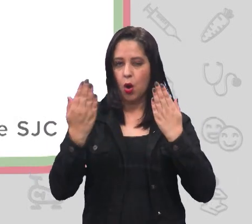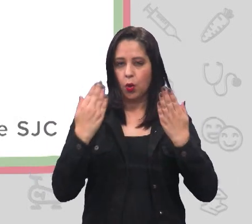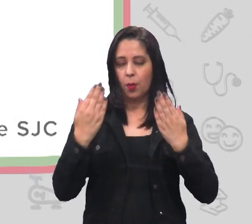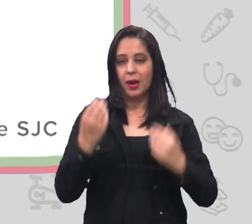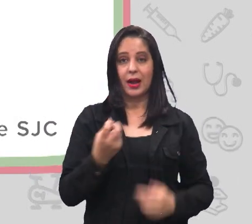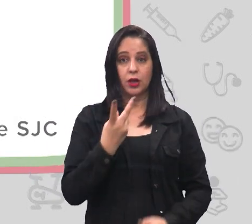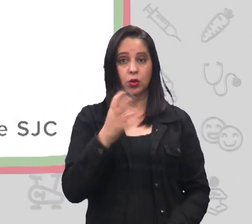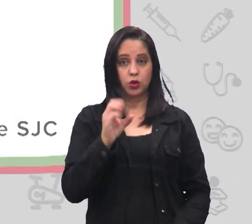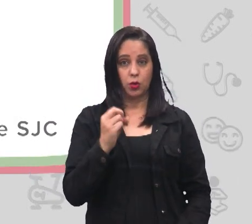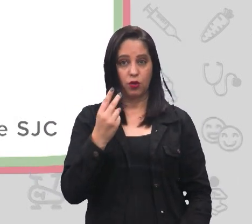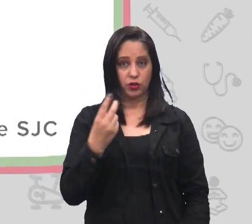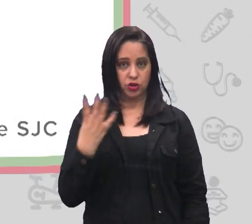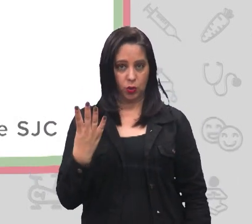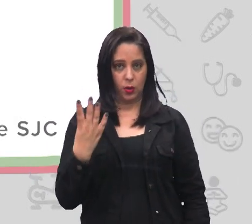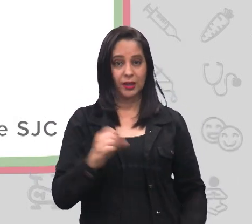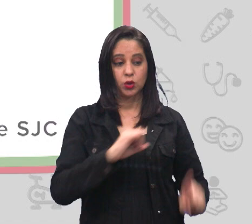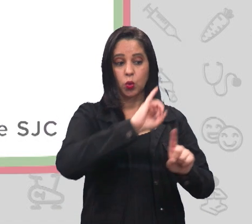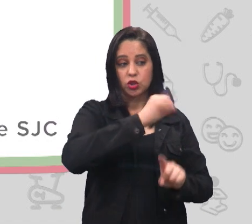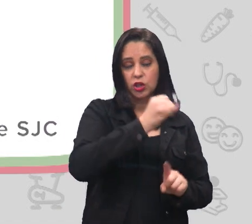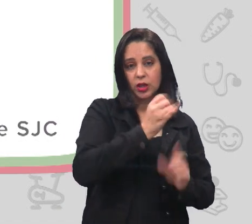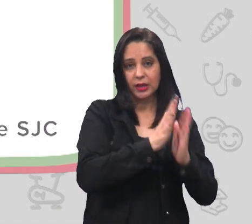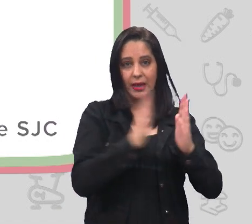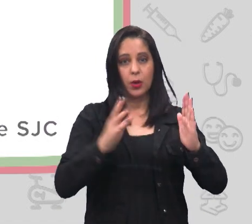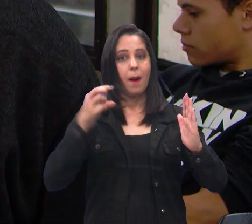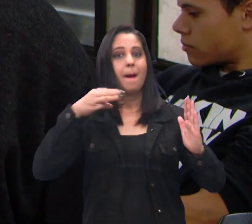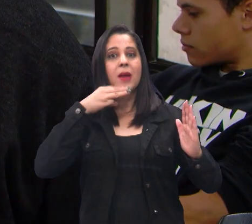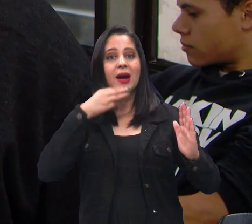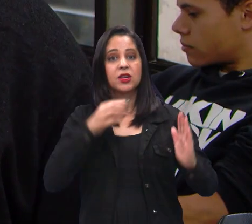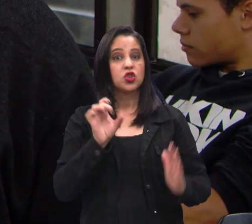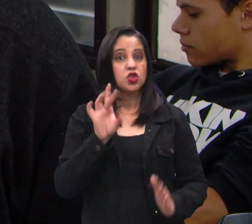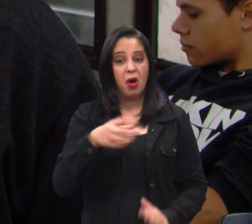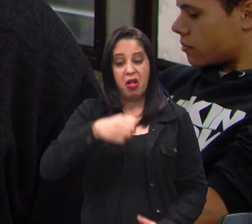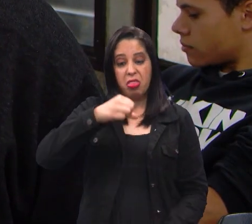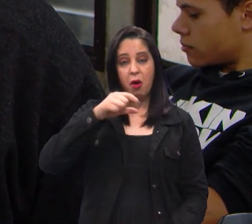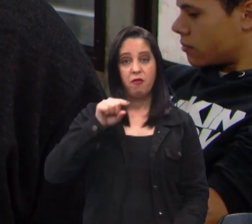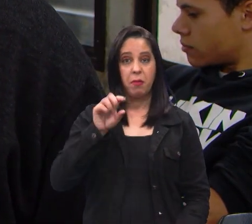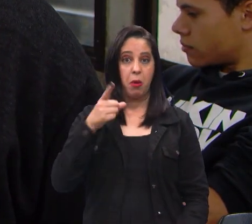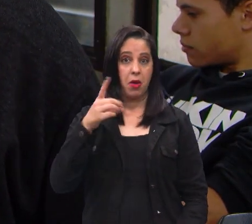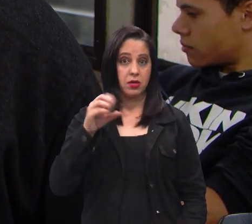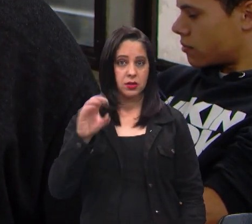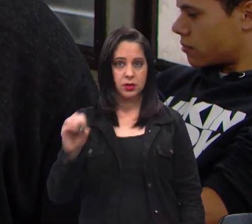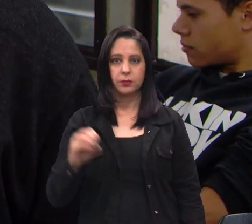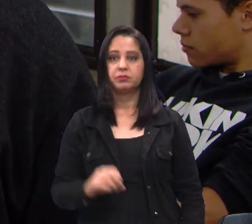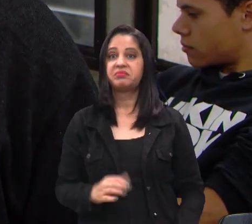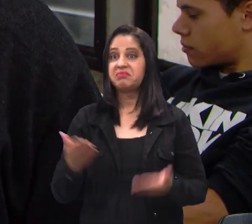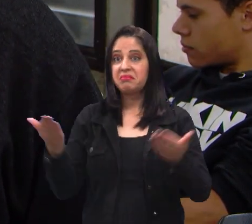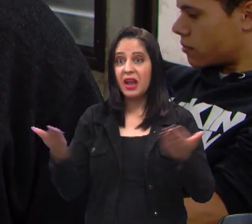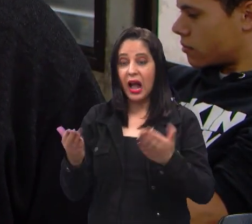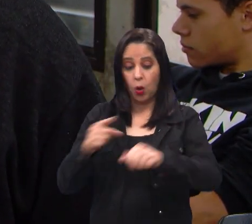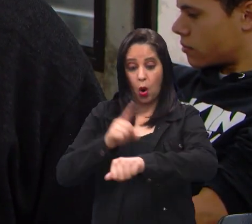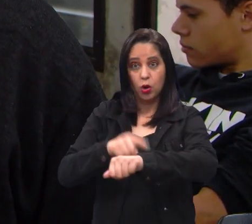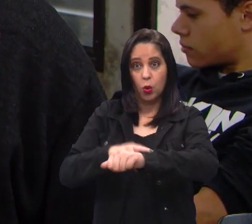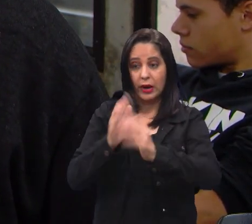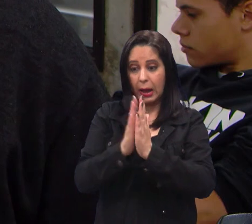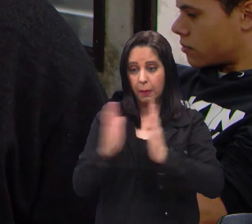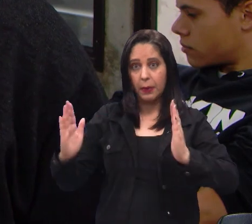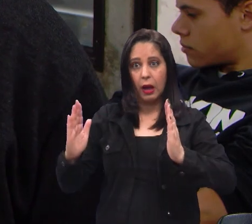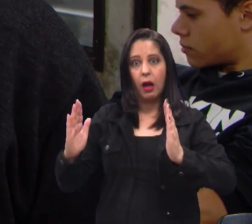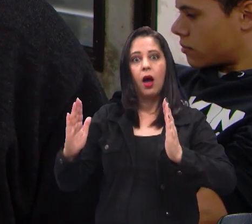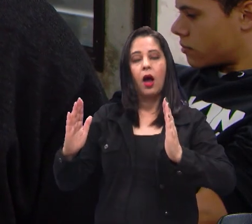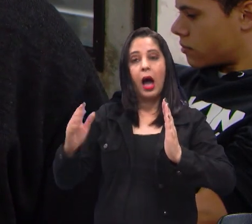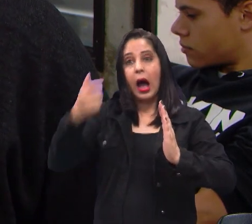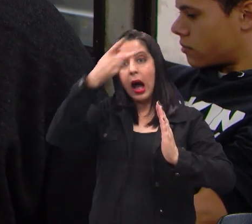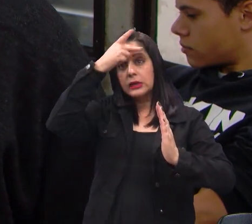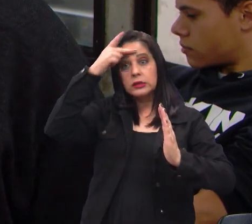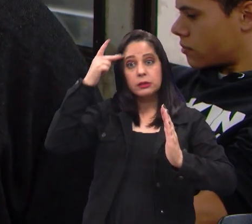de 2024, foram 9.100. Desde que a gente ampliou o horário, a resposta foi muito positiva, a gente teve um